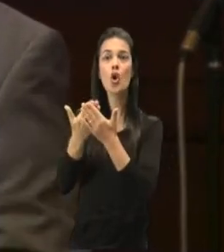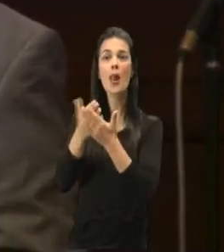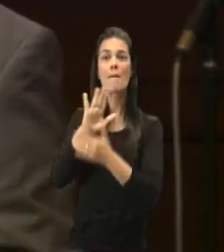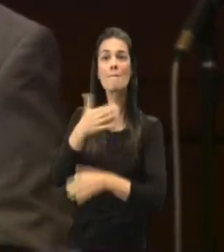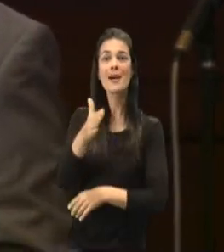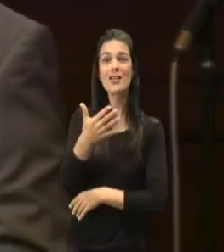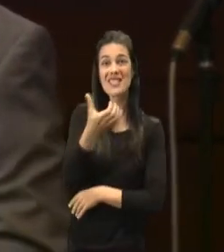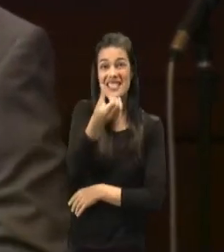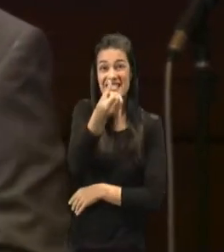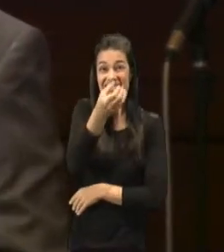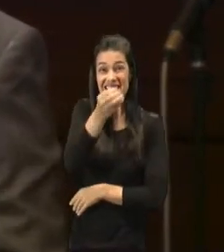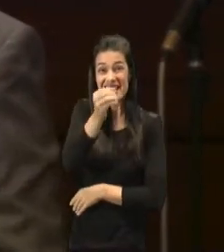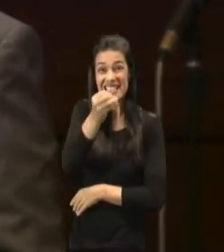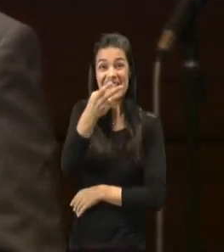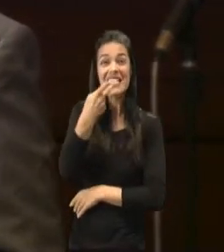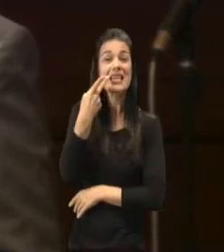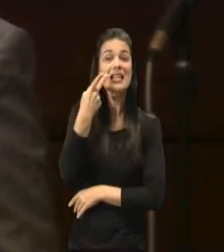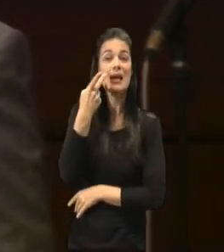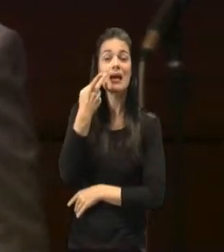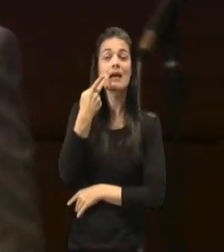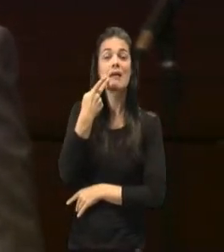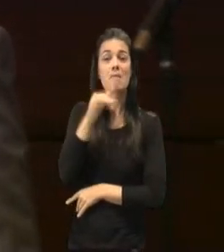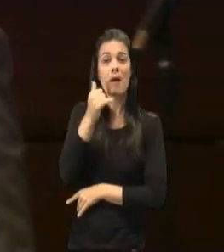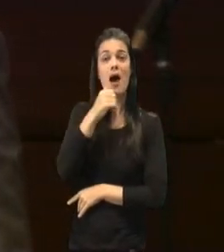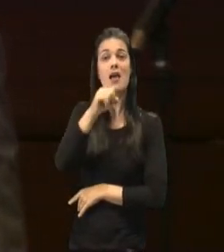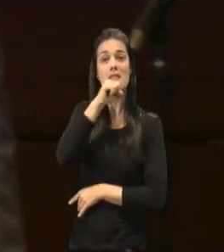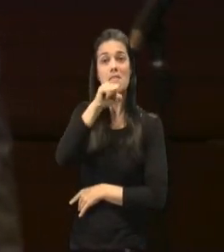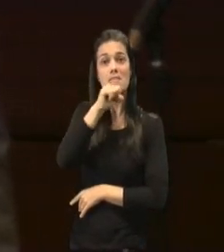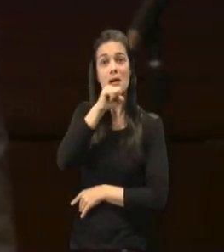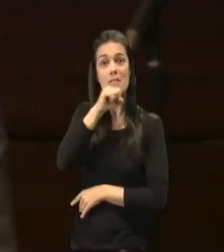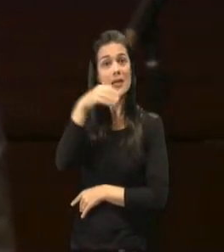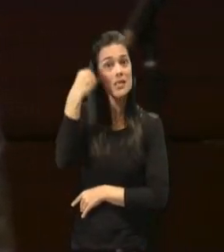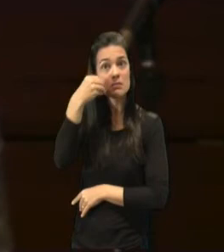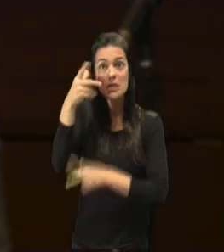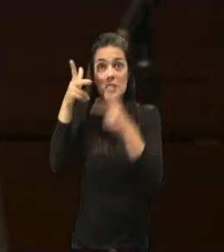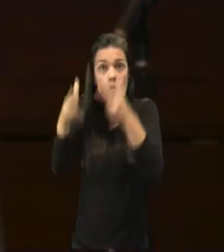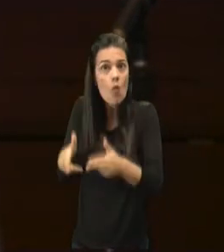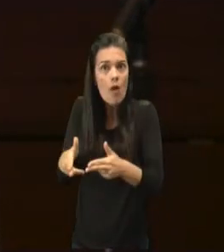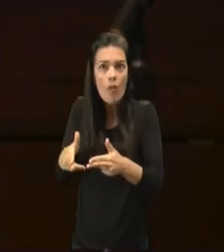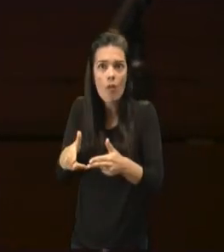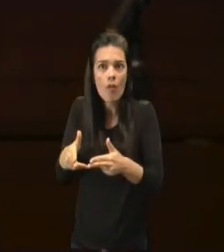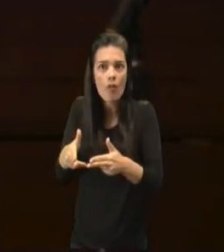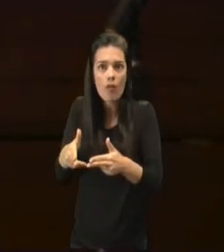pais estavam também vivendo a mesma situação com outros filhos.